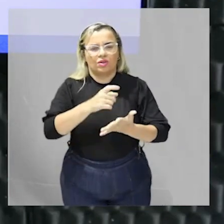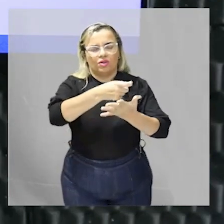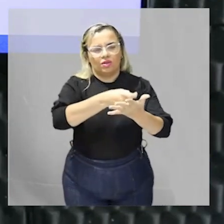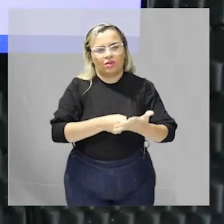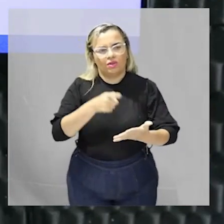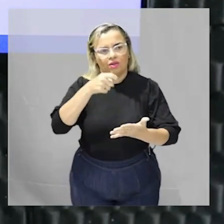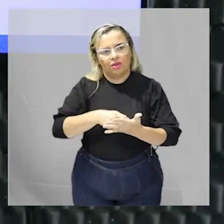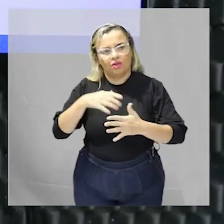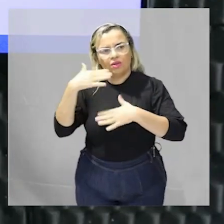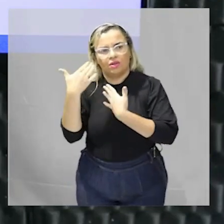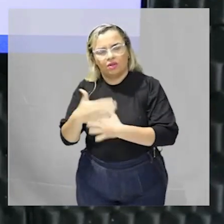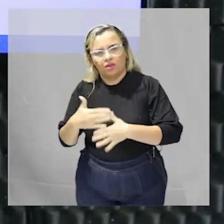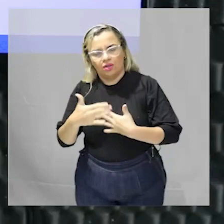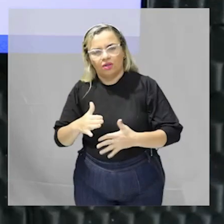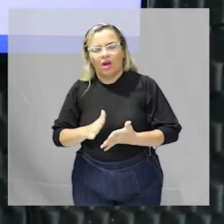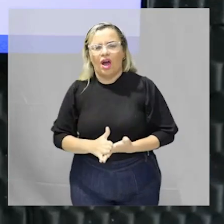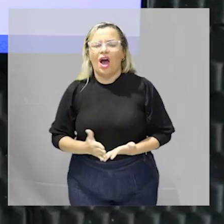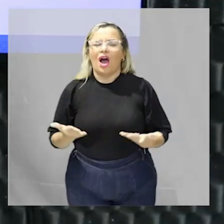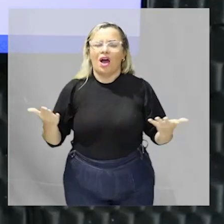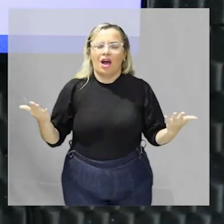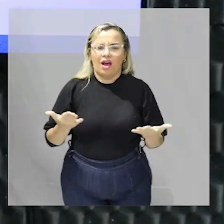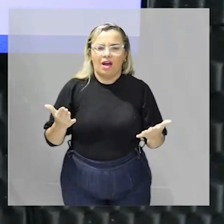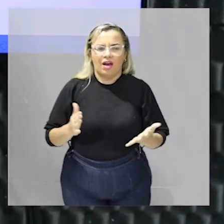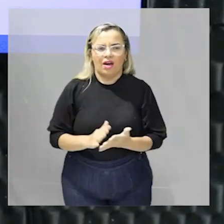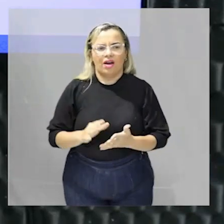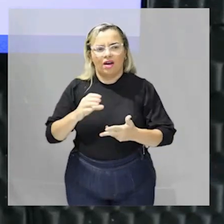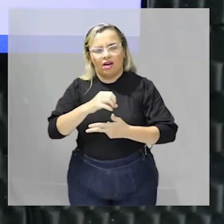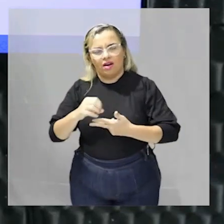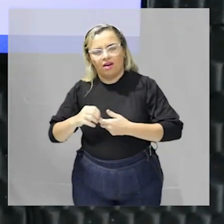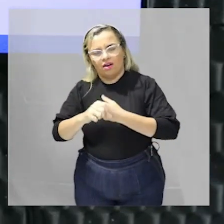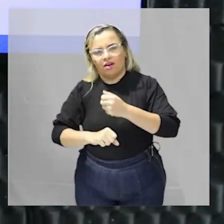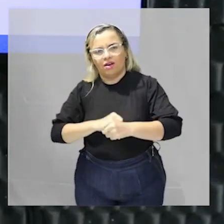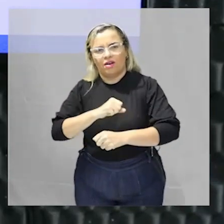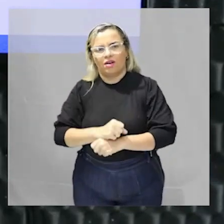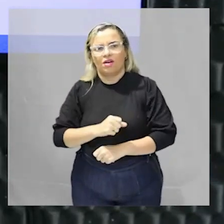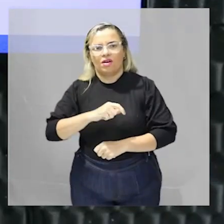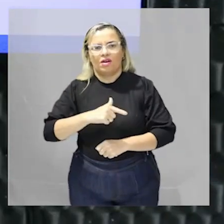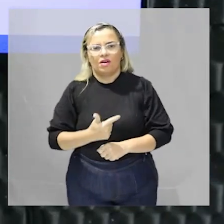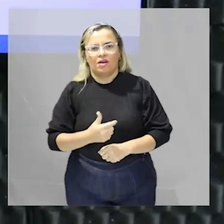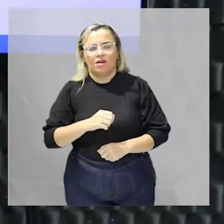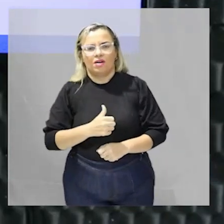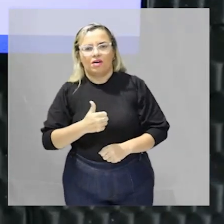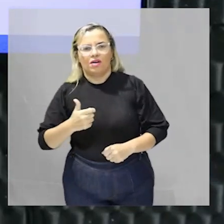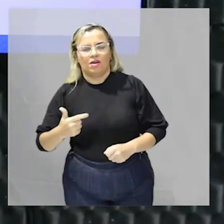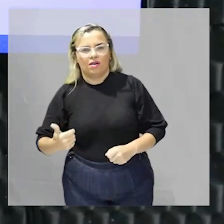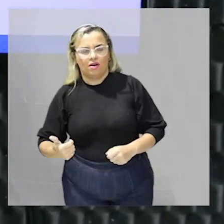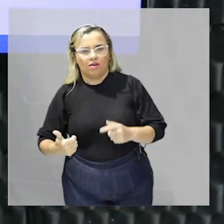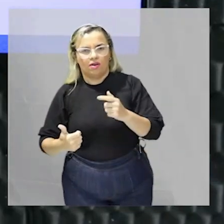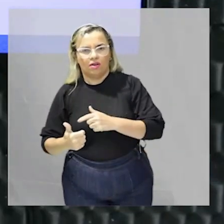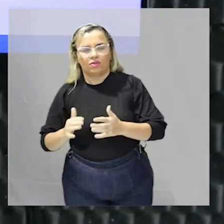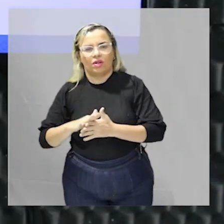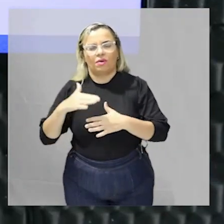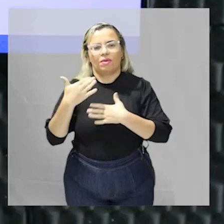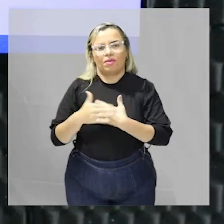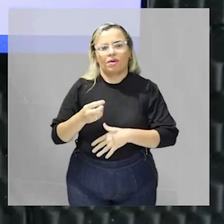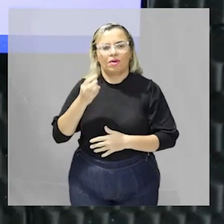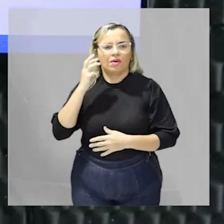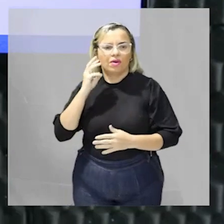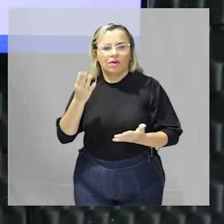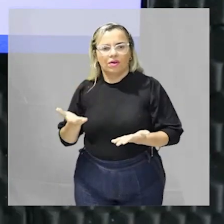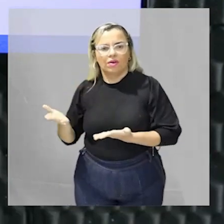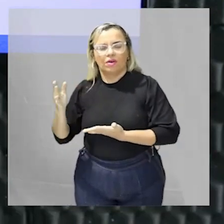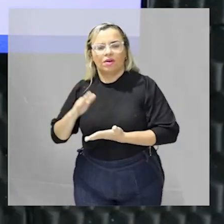que está numa prova da agora, recente, do Enem 2021, estava na prova rosa, tá? É a questão 3 que diz o